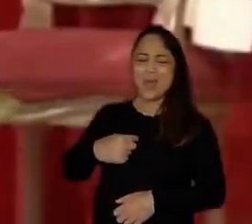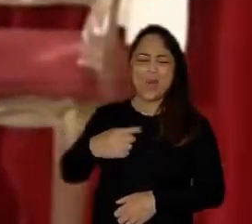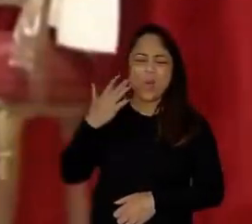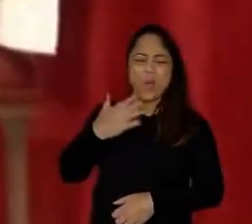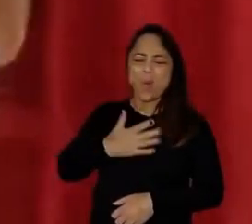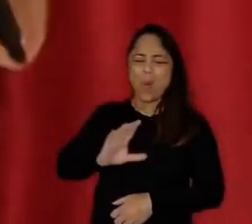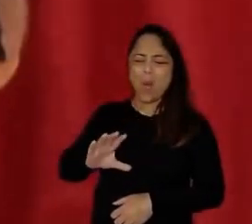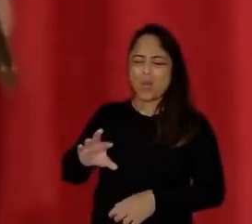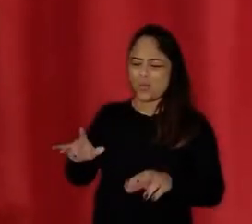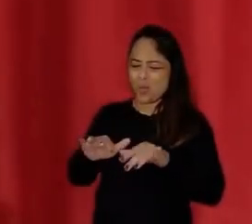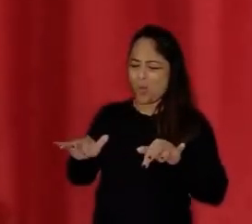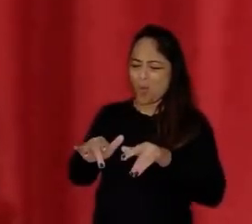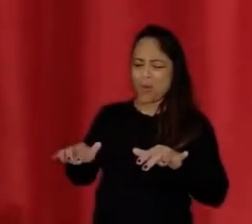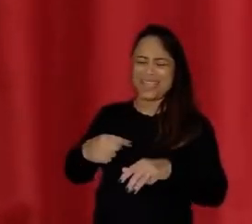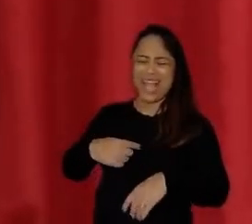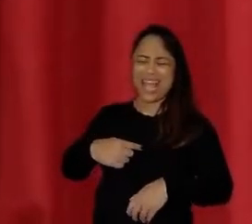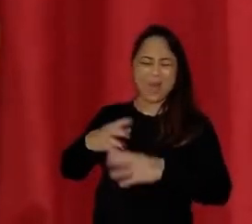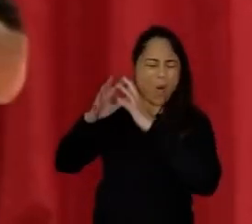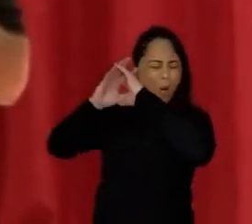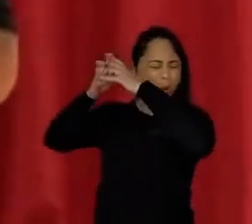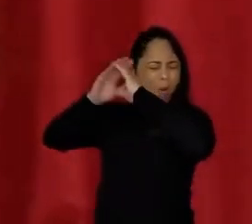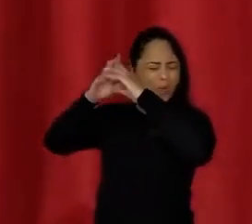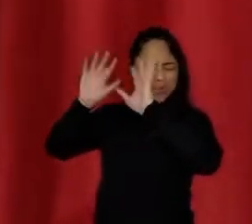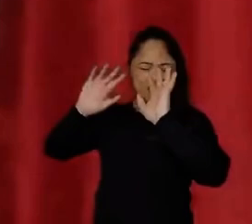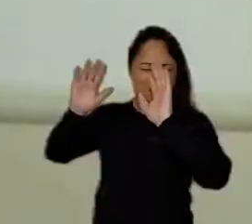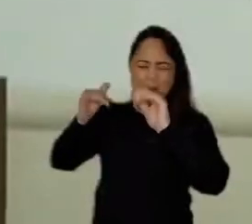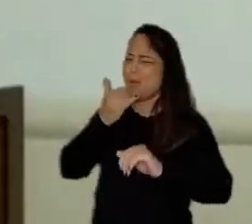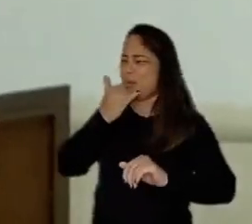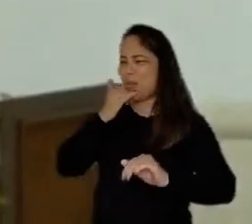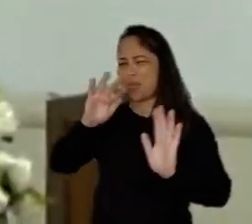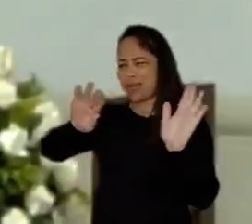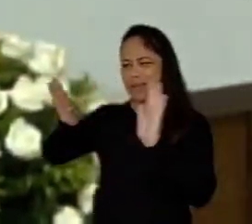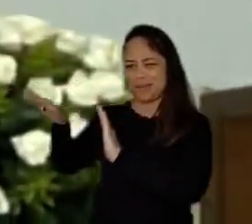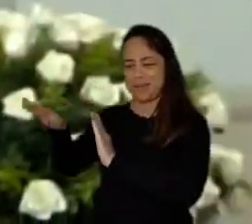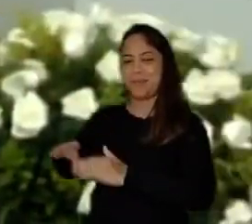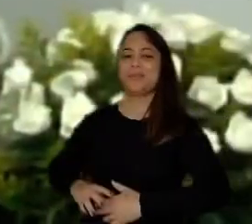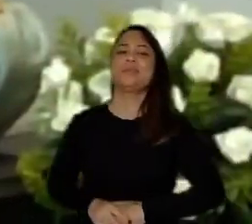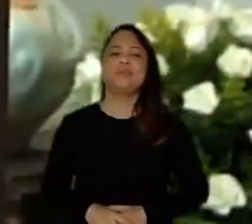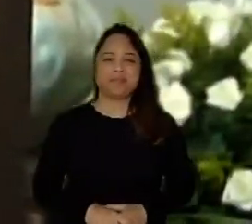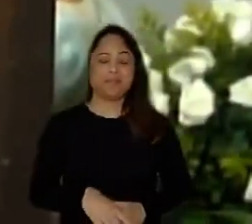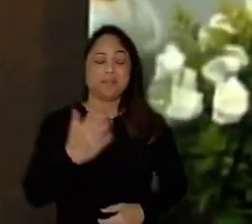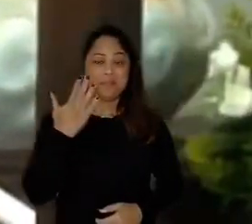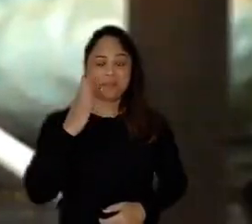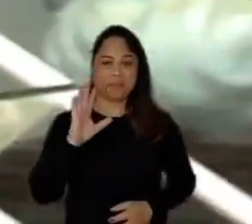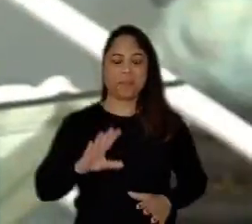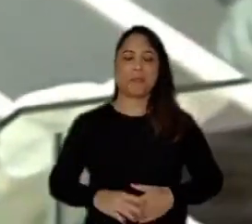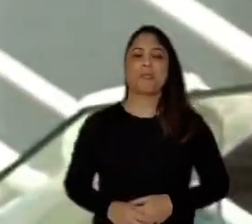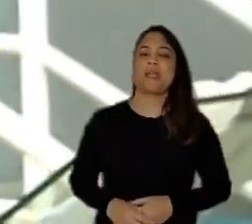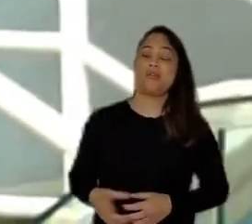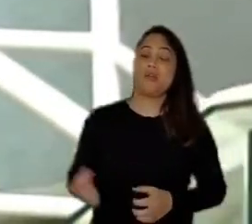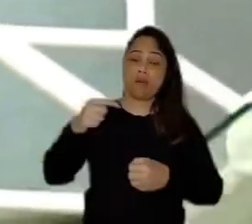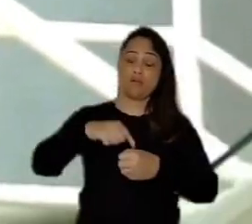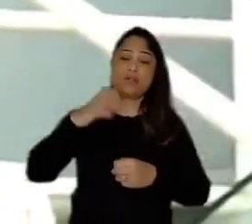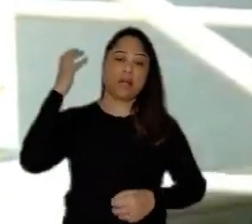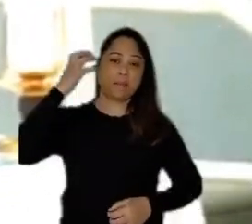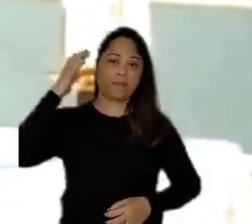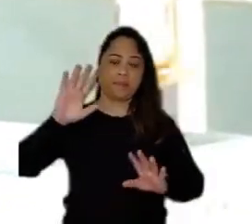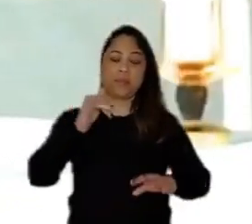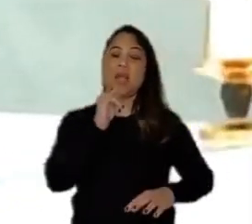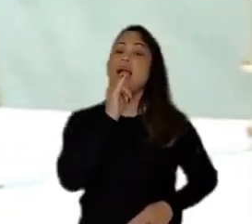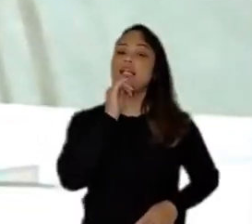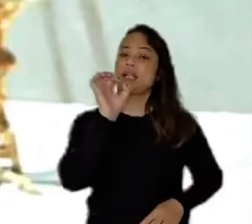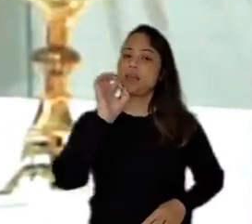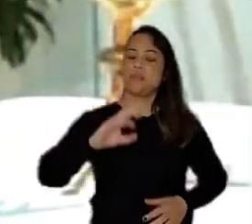nada, né, padre? Sem nada. Você está me entendendo ou não? Tá. Eu vou te dar um